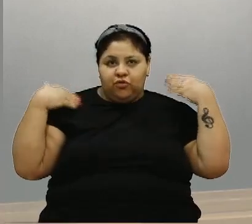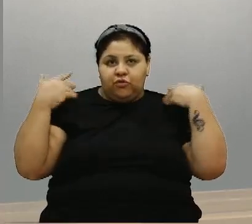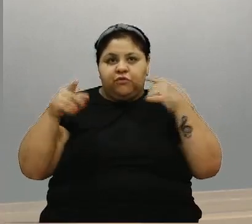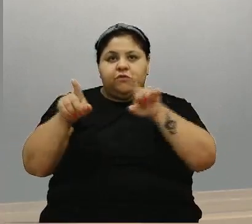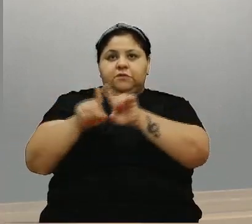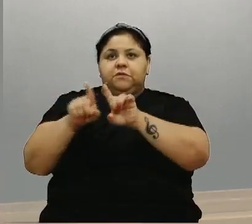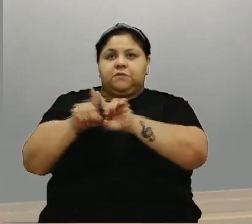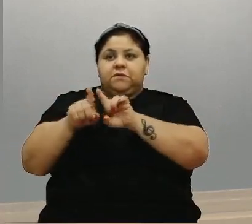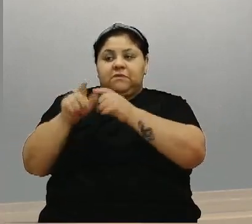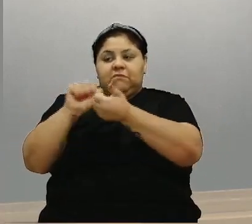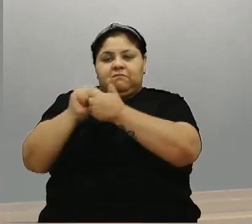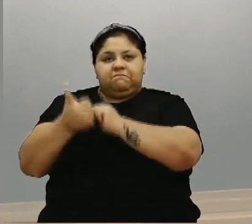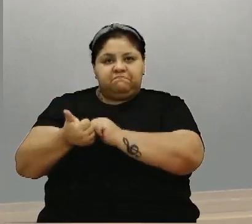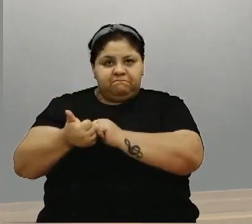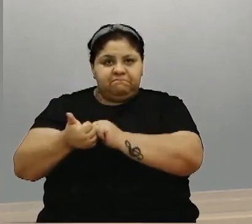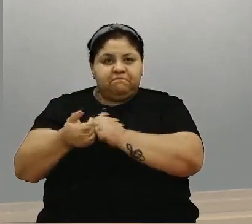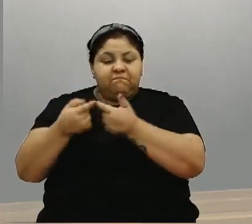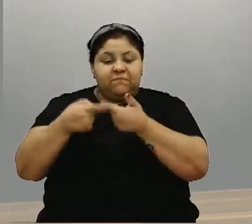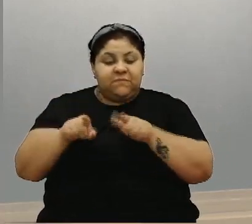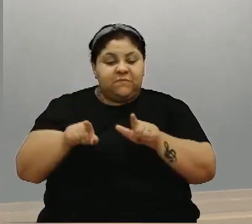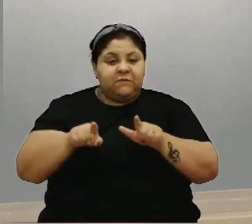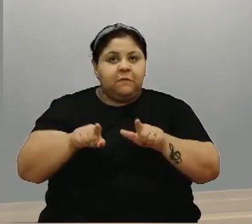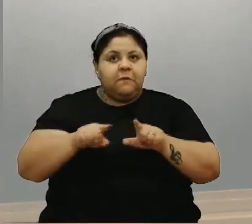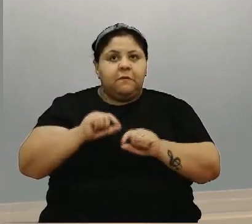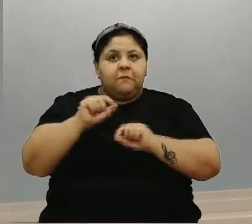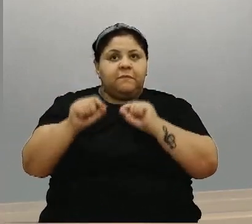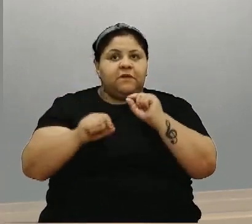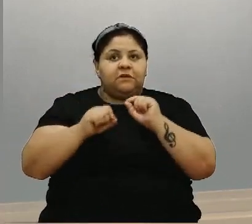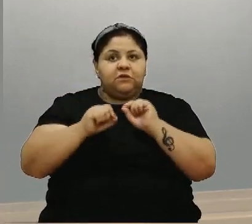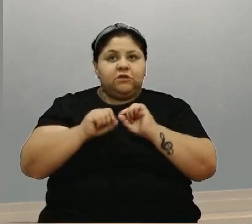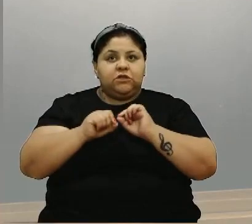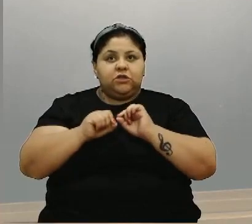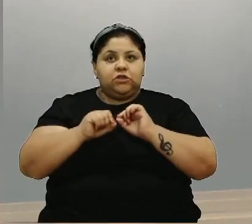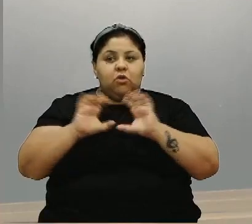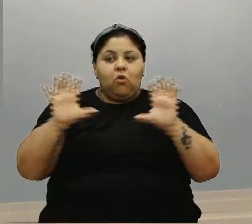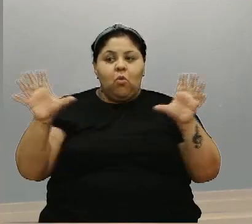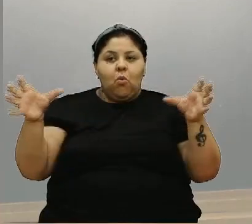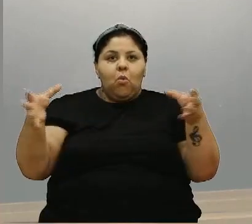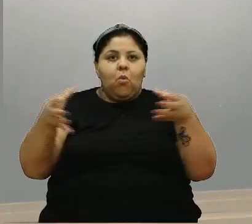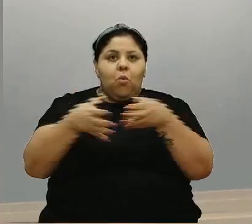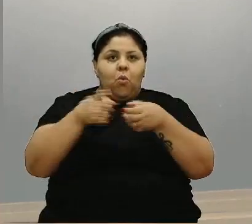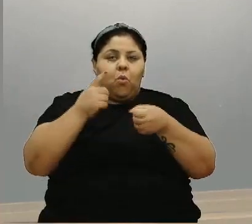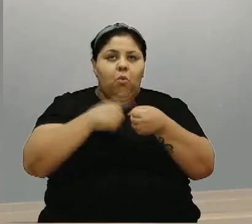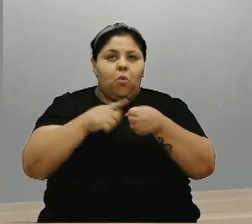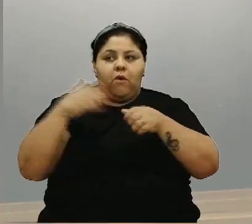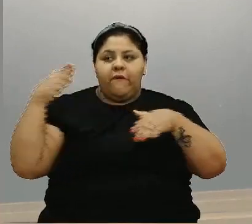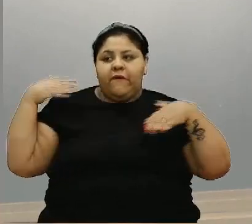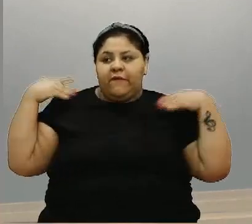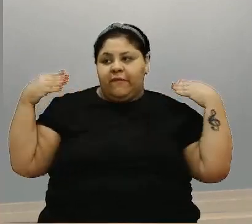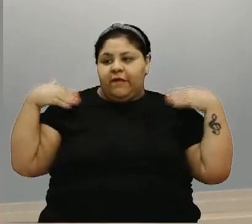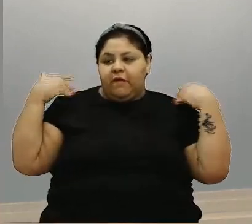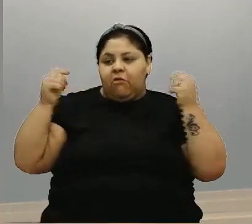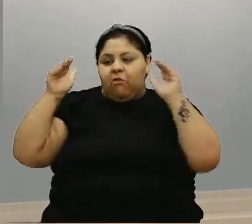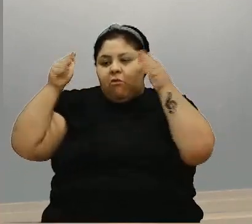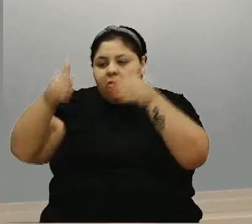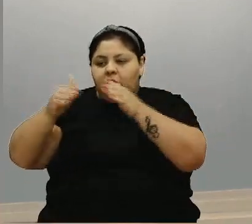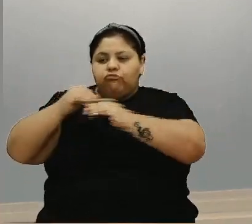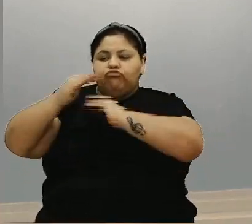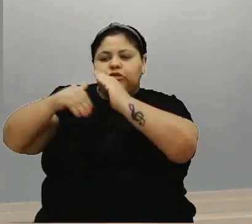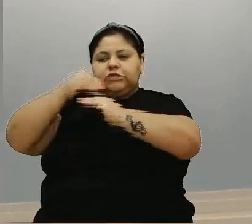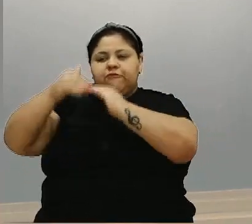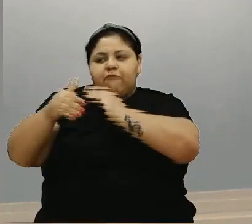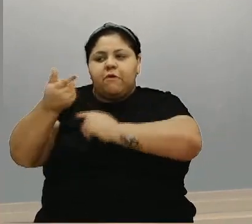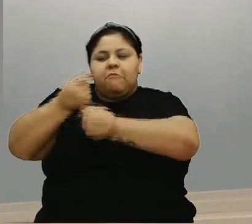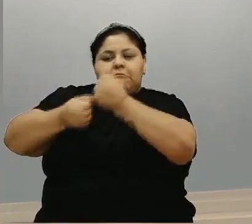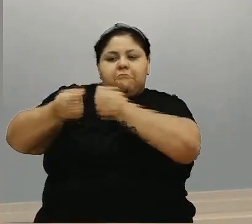do esporte, mas como coisas amplas para a cidade, né? O turismo naquela visão que traz o desenvolvimento